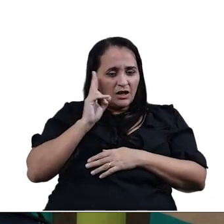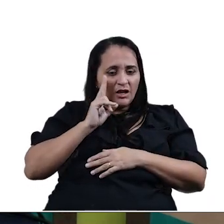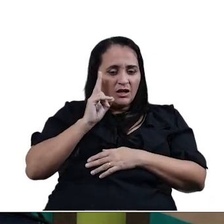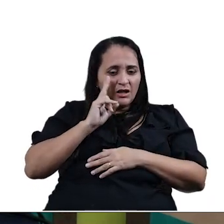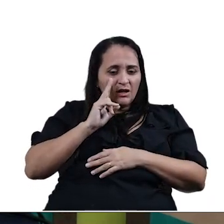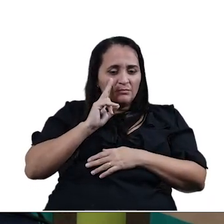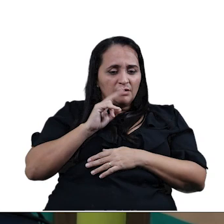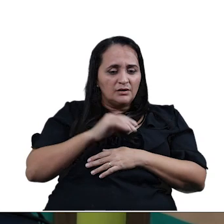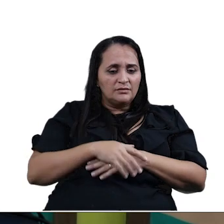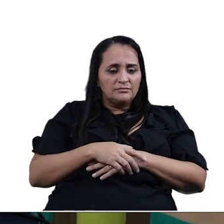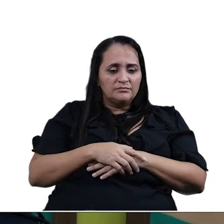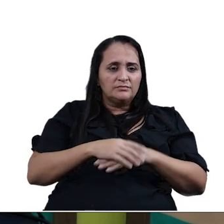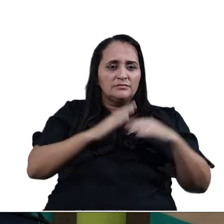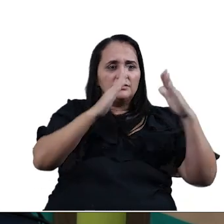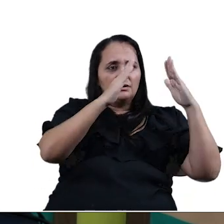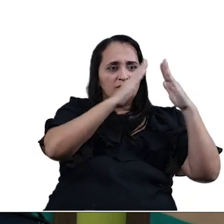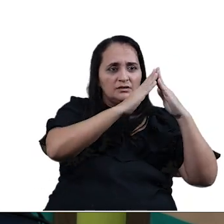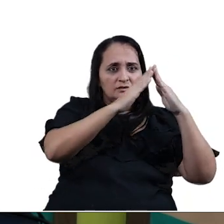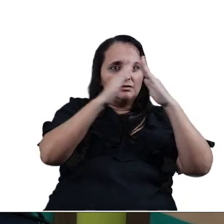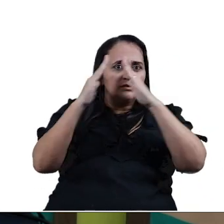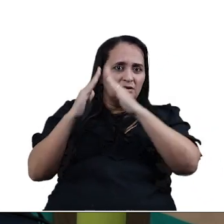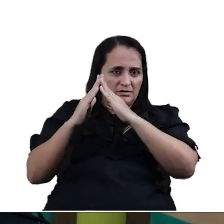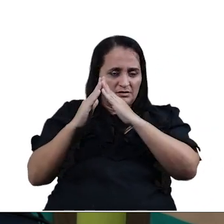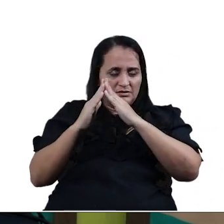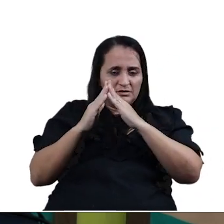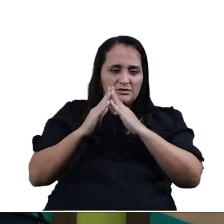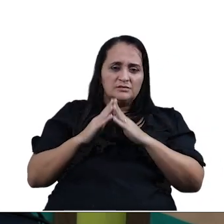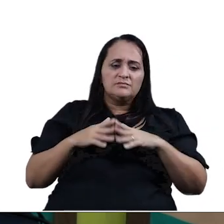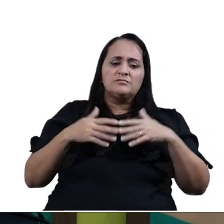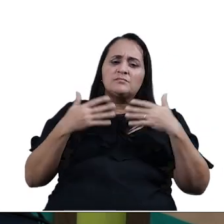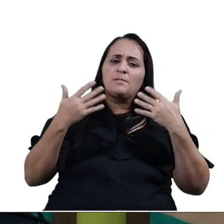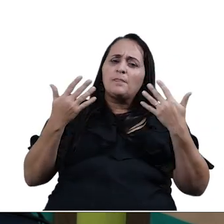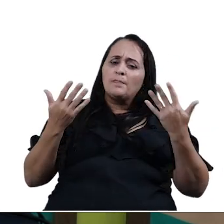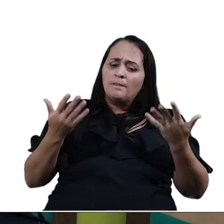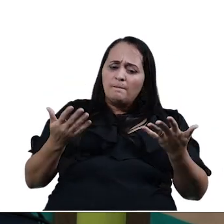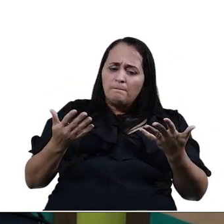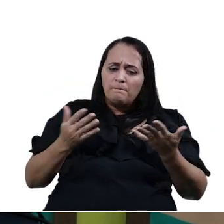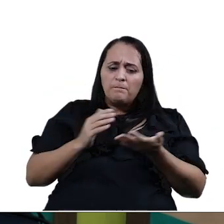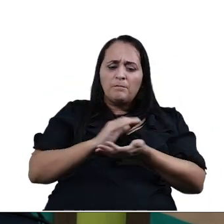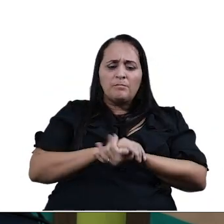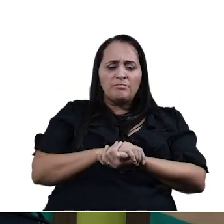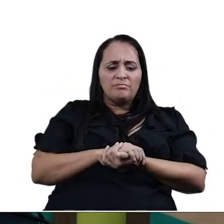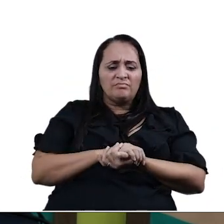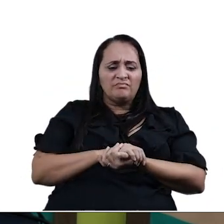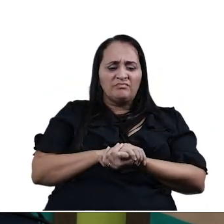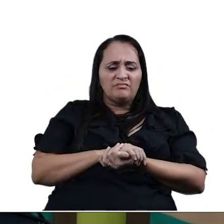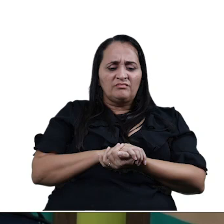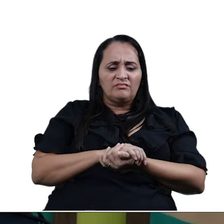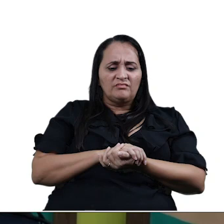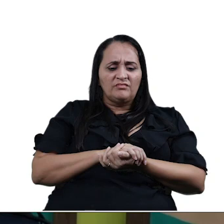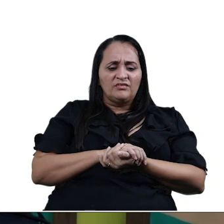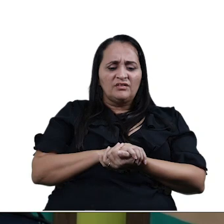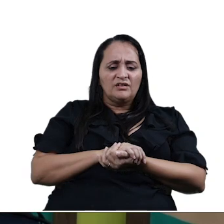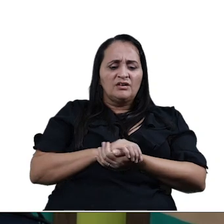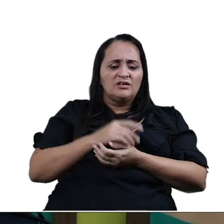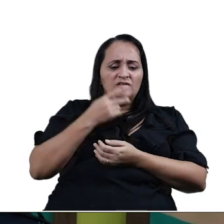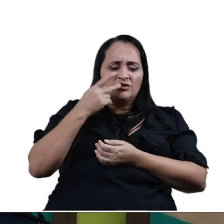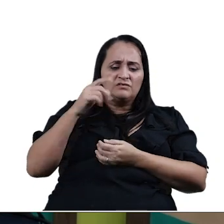casinha das unidades e aqui a casinha das dezenas. Quando for completar aqui, ó, que a gente falou que